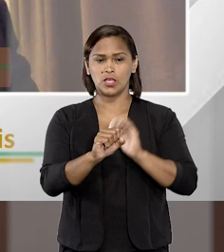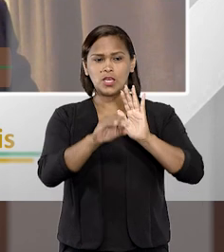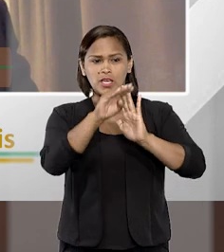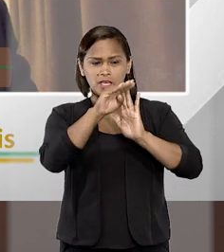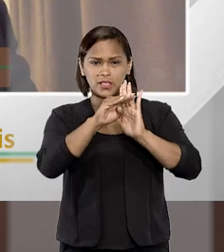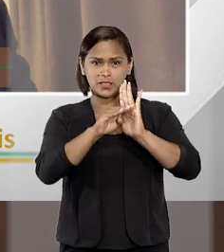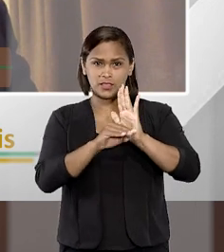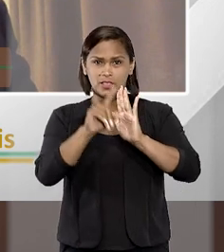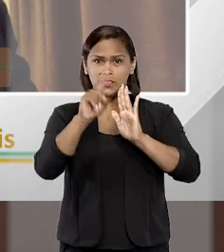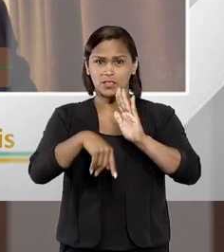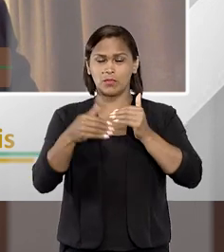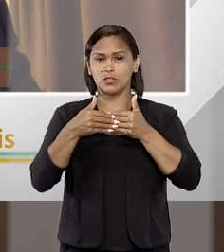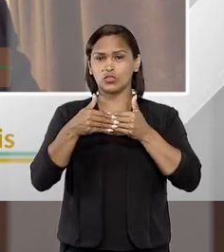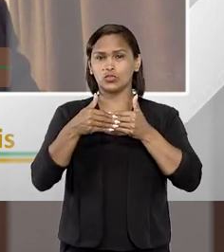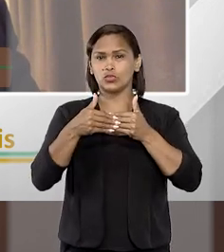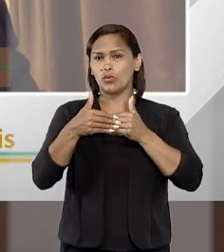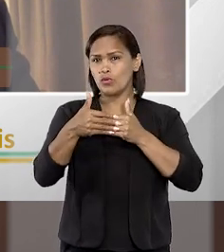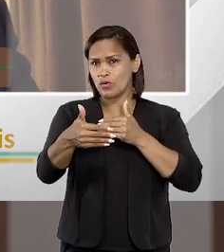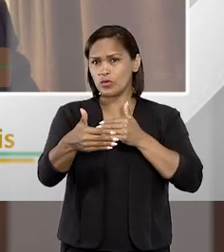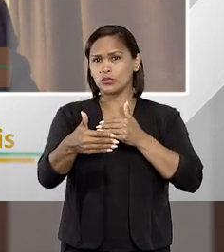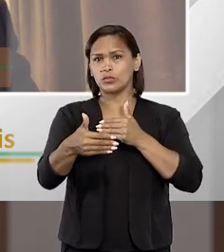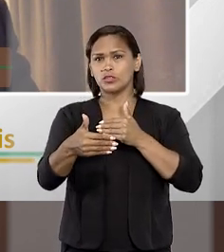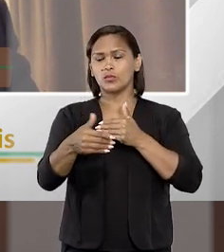diretrizes do procedimento